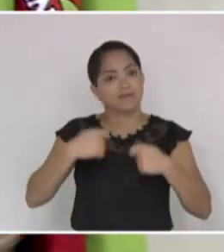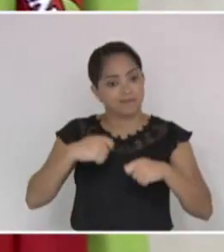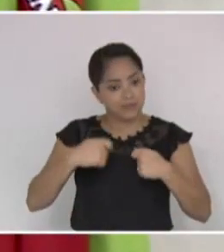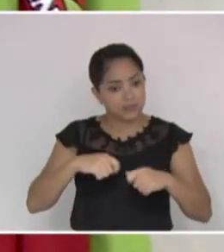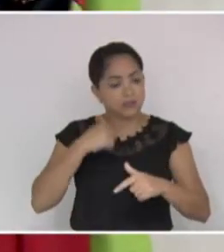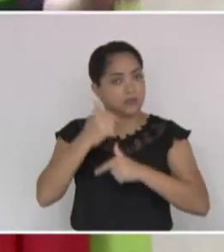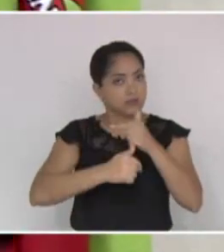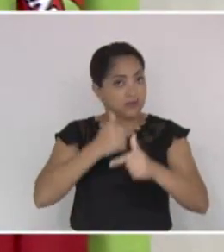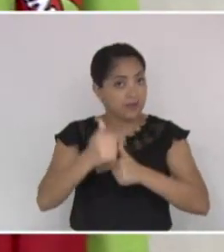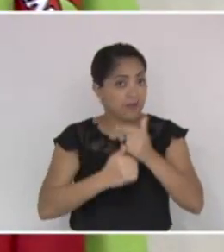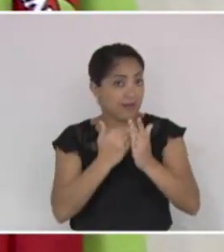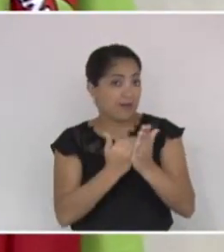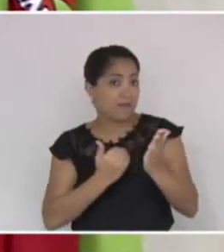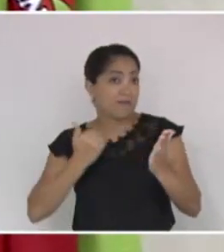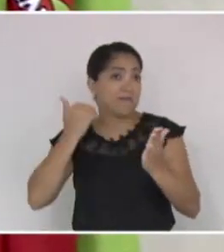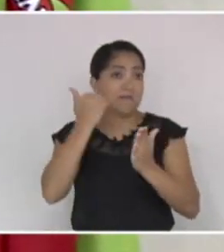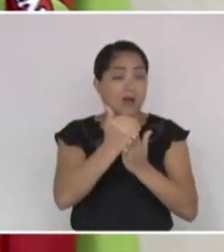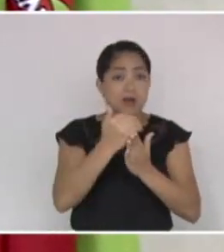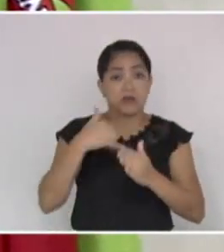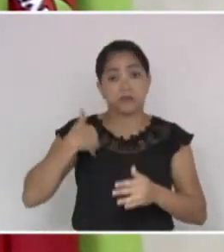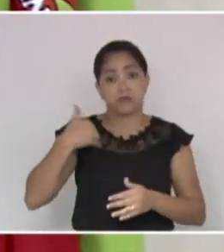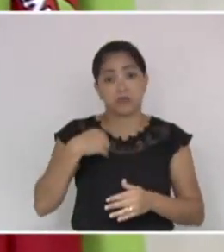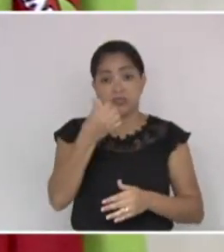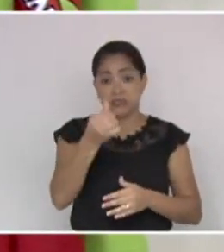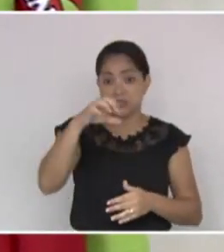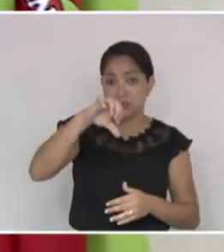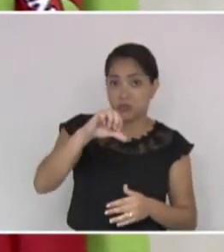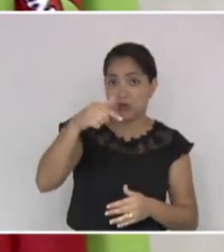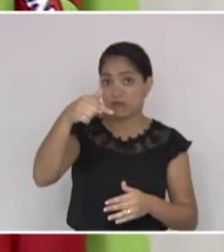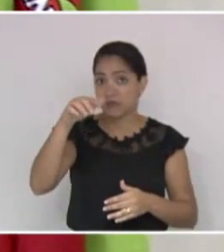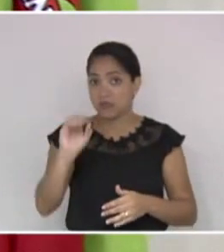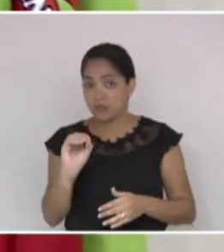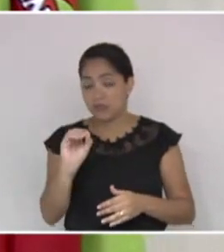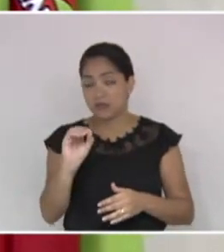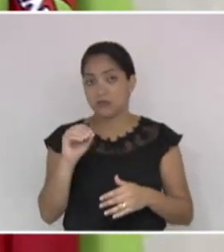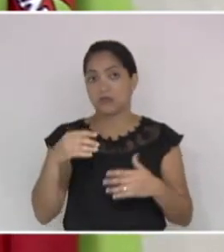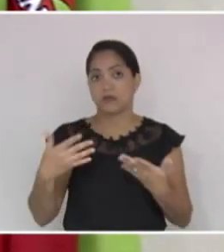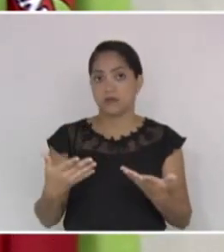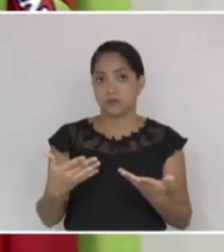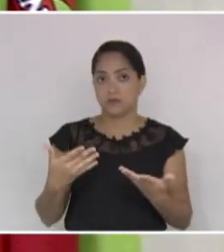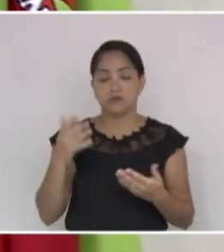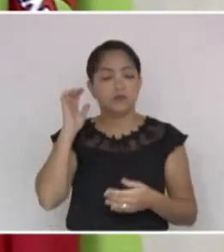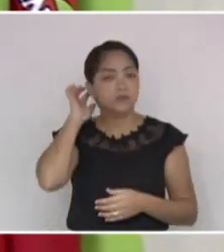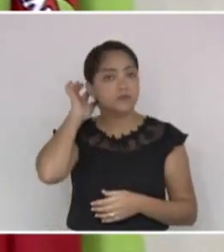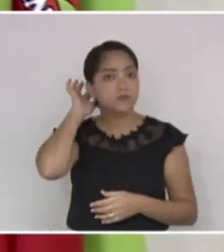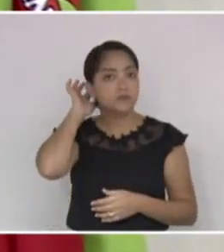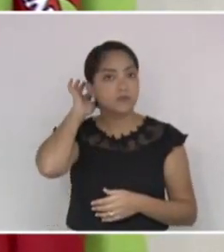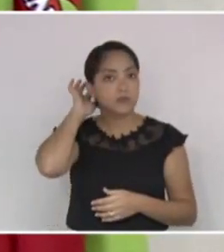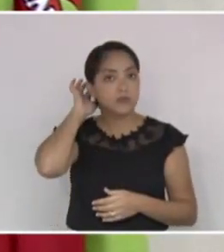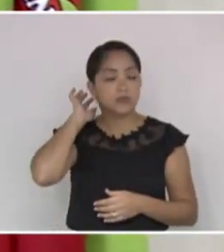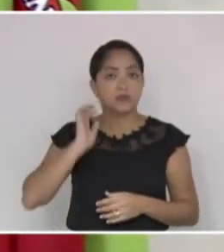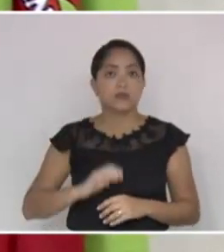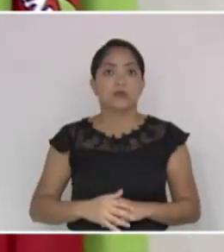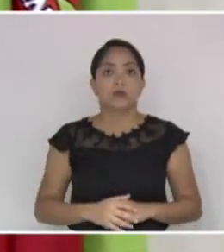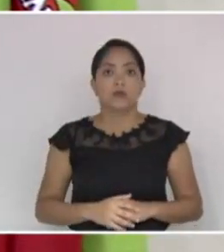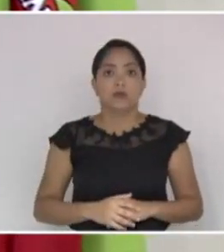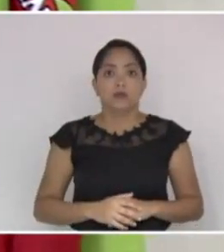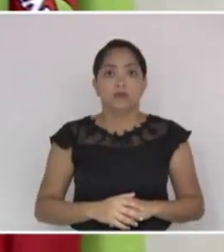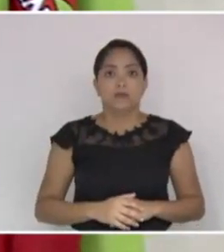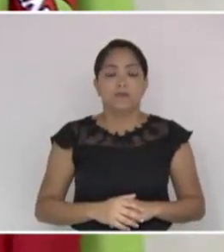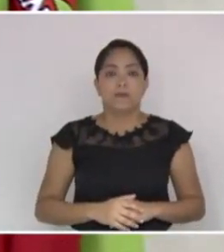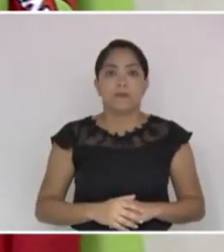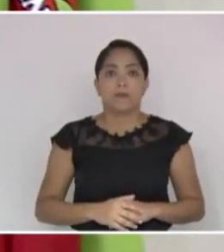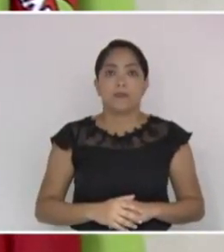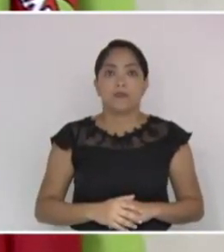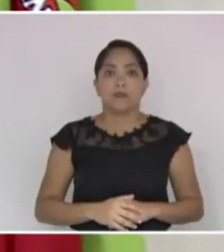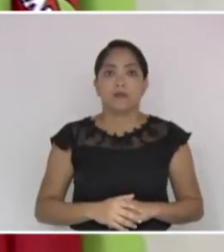aposentar com 69, 70 anos. Isso constitui um crime contra os trabalhadores, em especial,